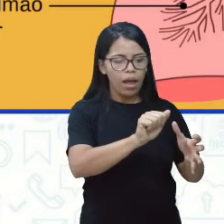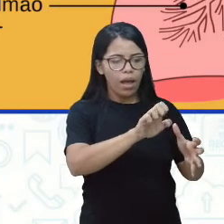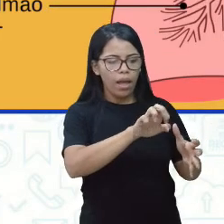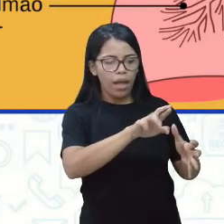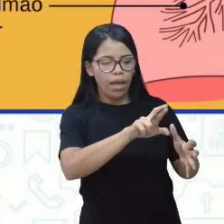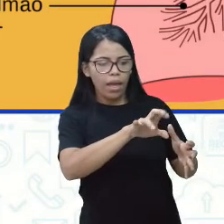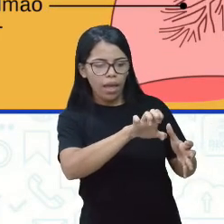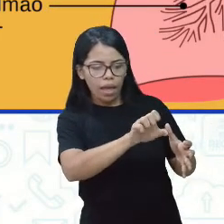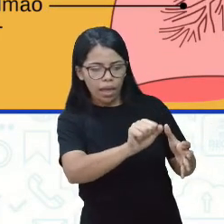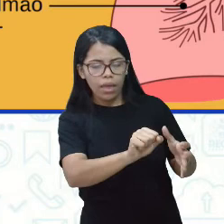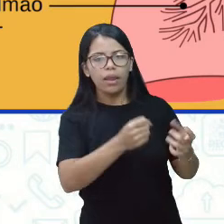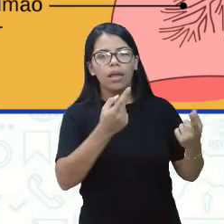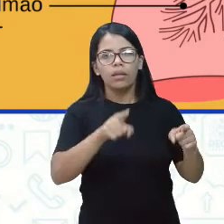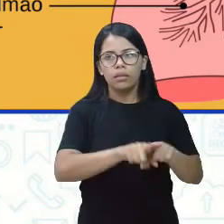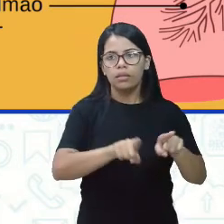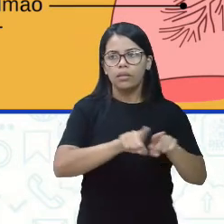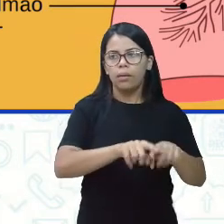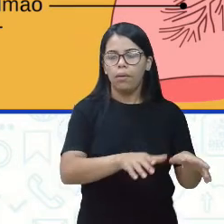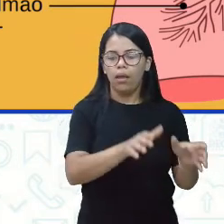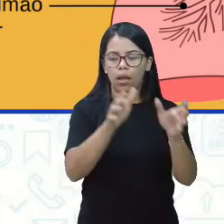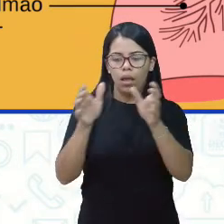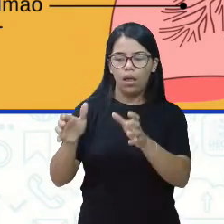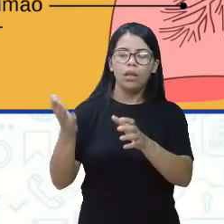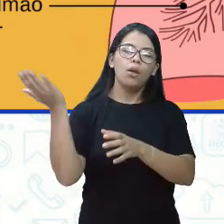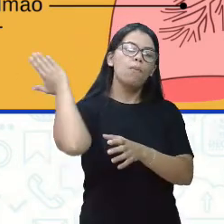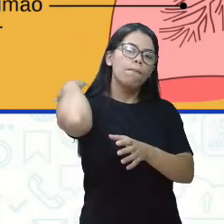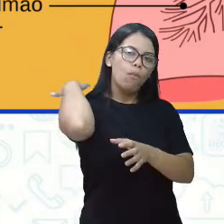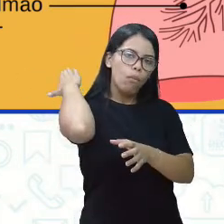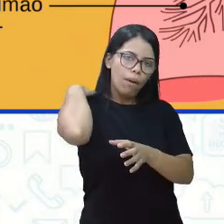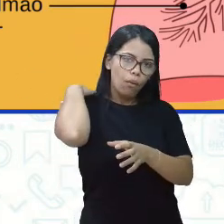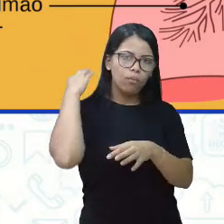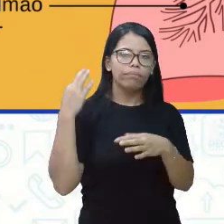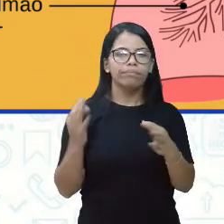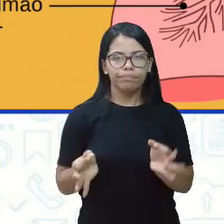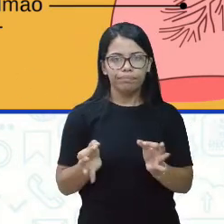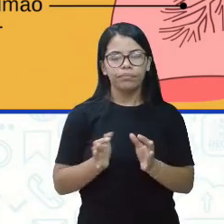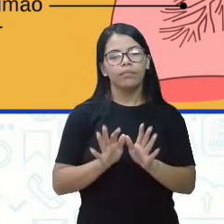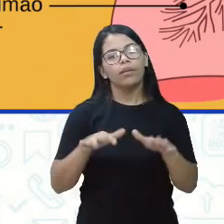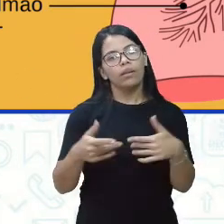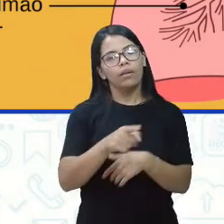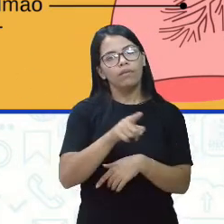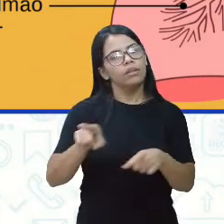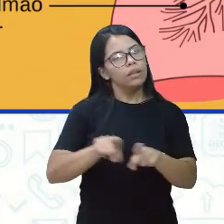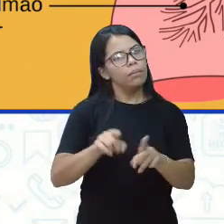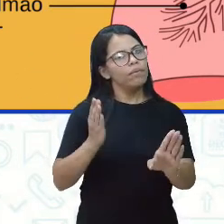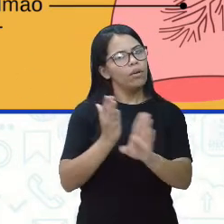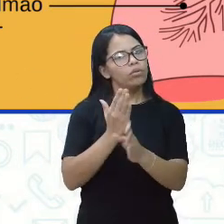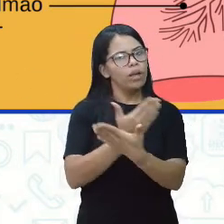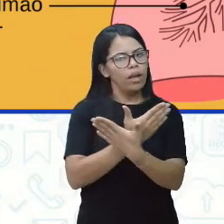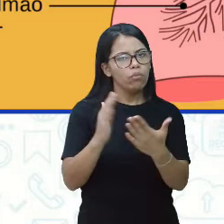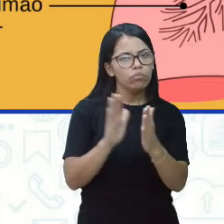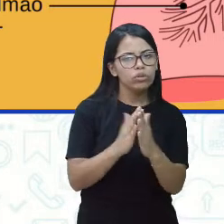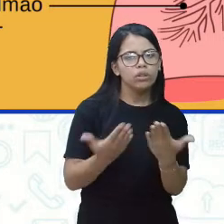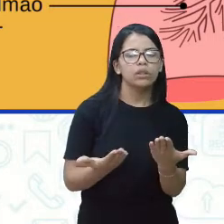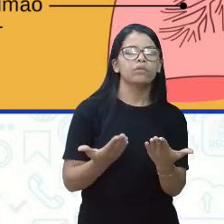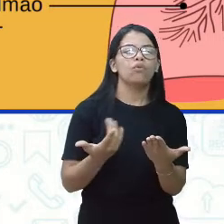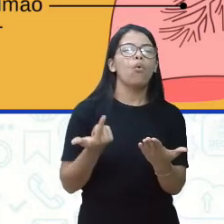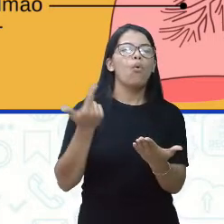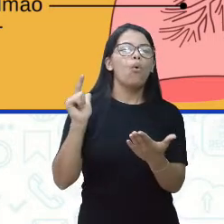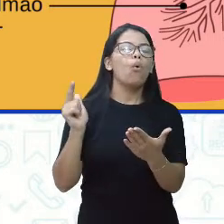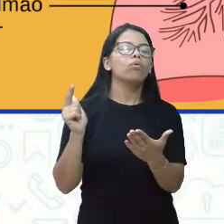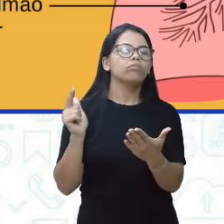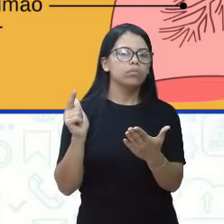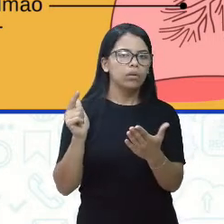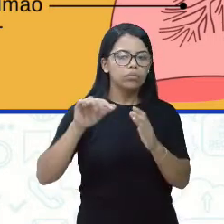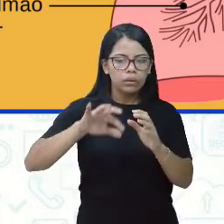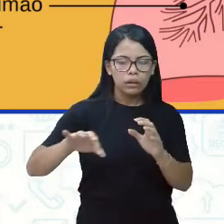né? E a questão aí dos pulmões. Também vocês vão encontrar em alguns livros uma outra subdivisão, que